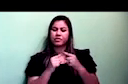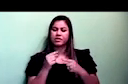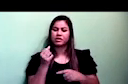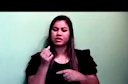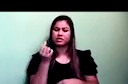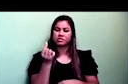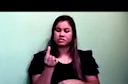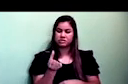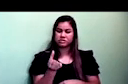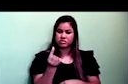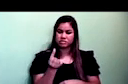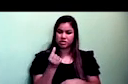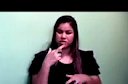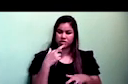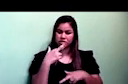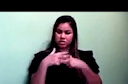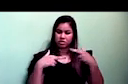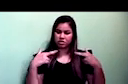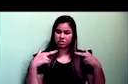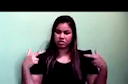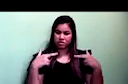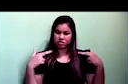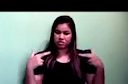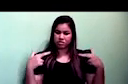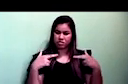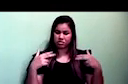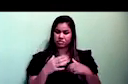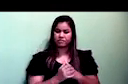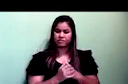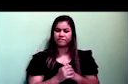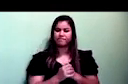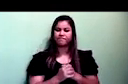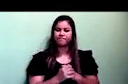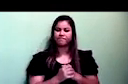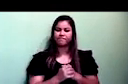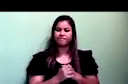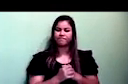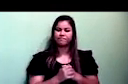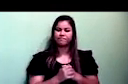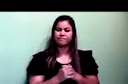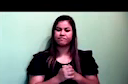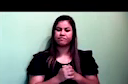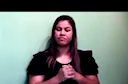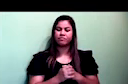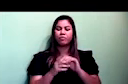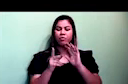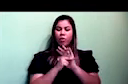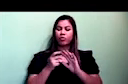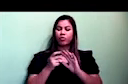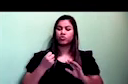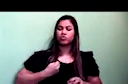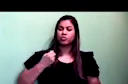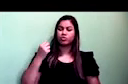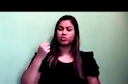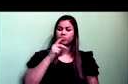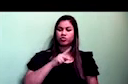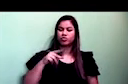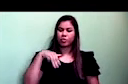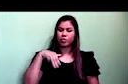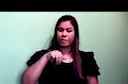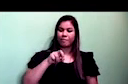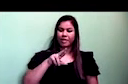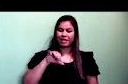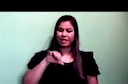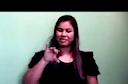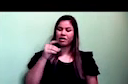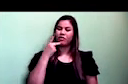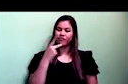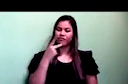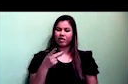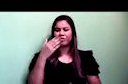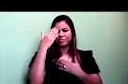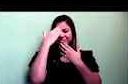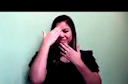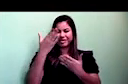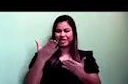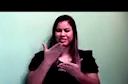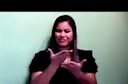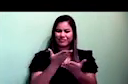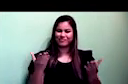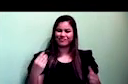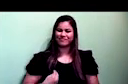ser escolhidos pelo professor Marcelo. Ok? Muito obrigada pela presença de todos.